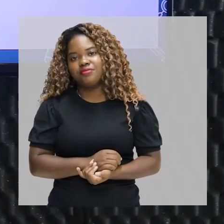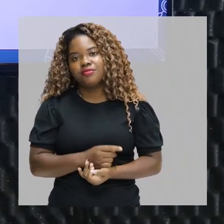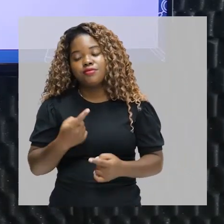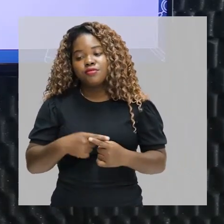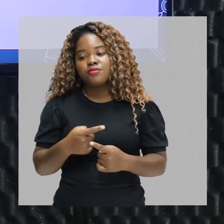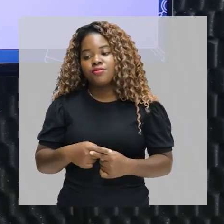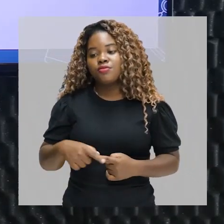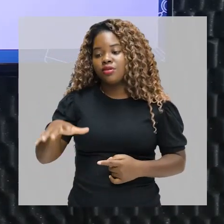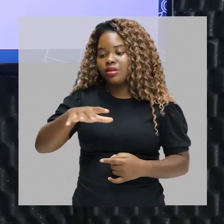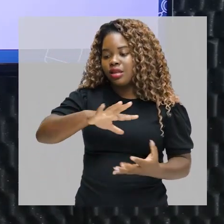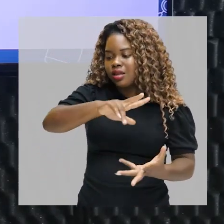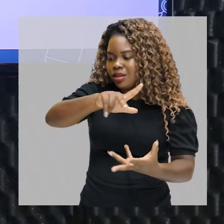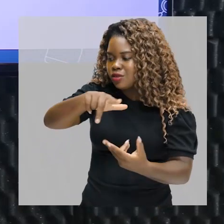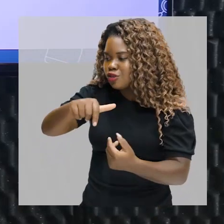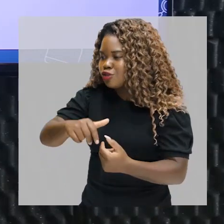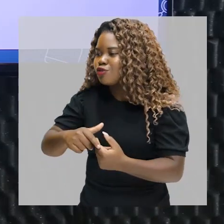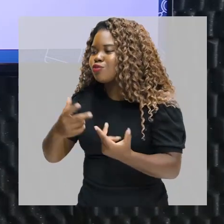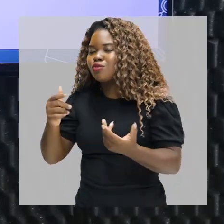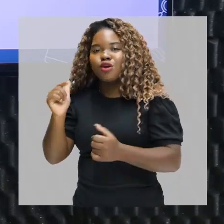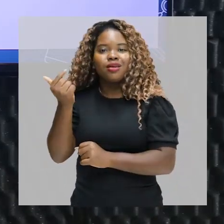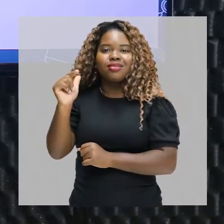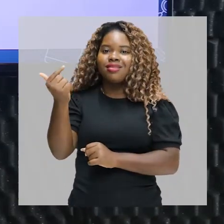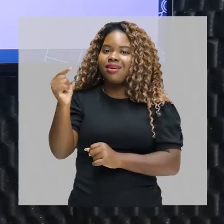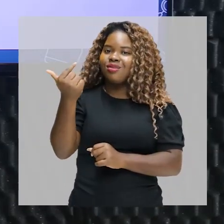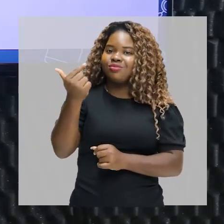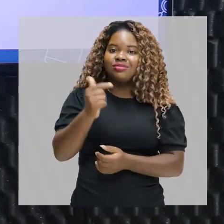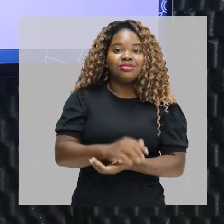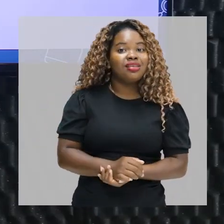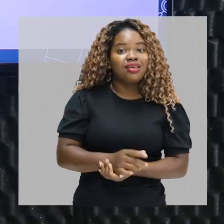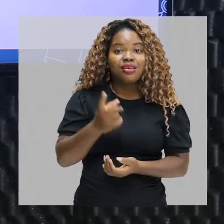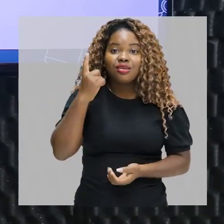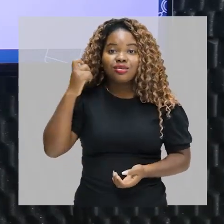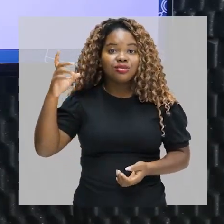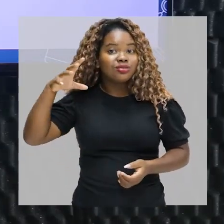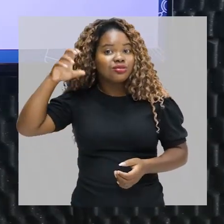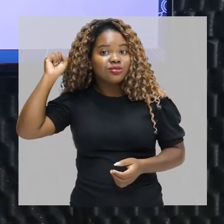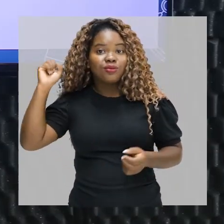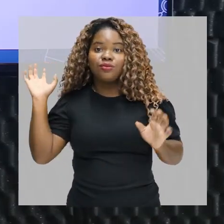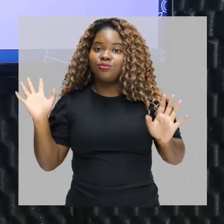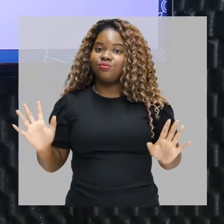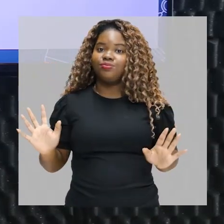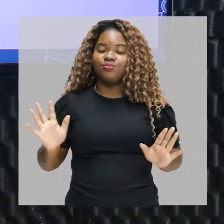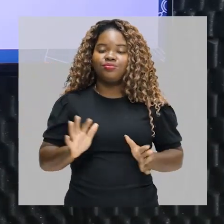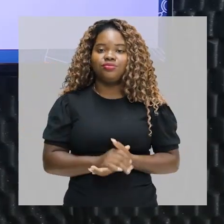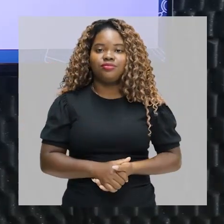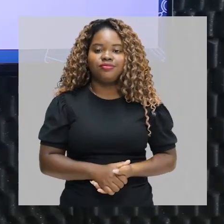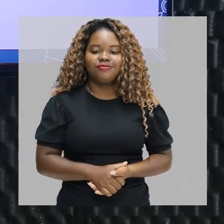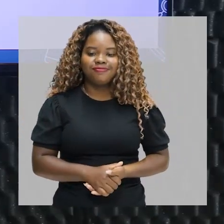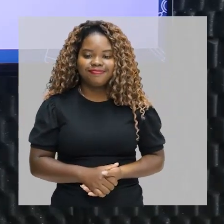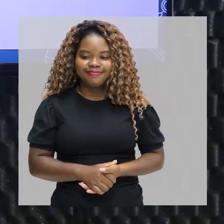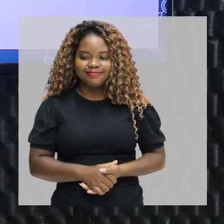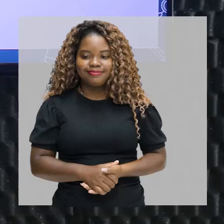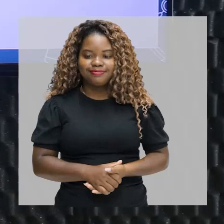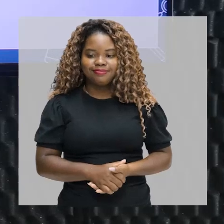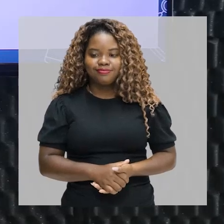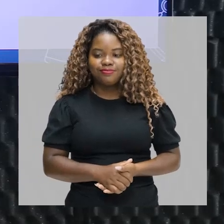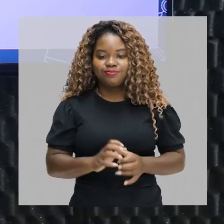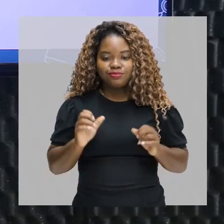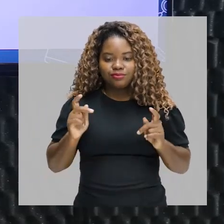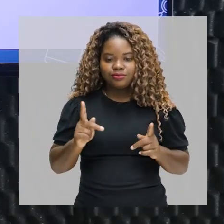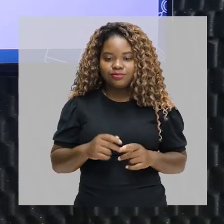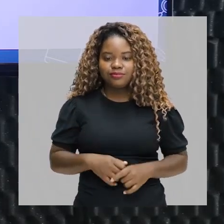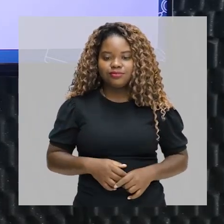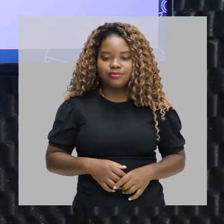no espaço não tem som. Não no espaço livre. O som ele não consegue se propagar. Tá